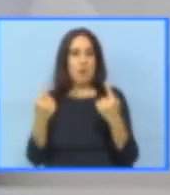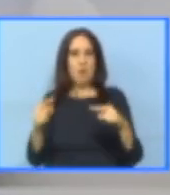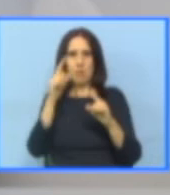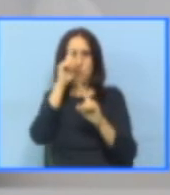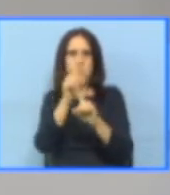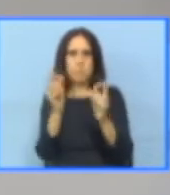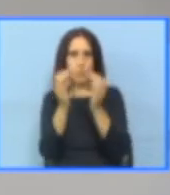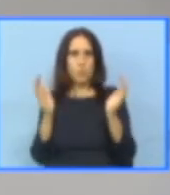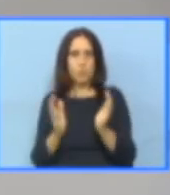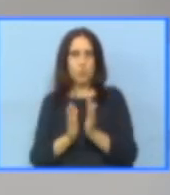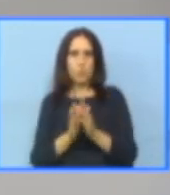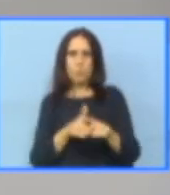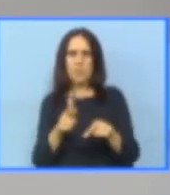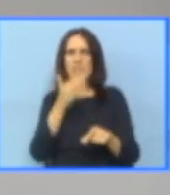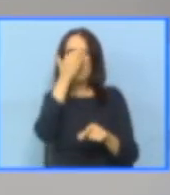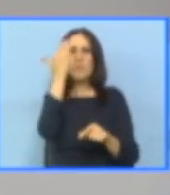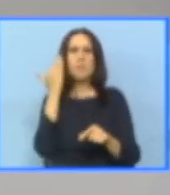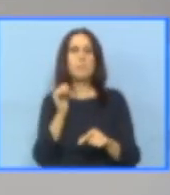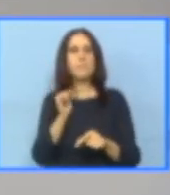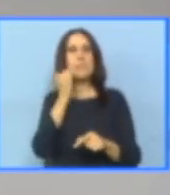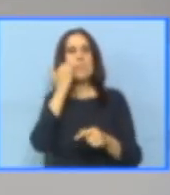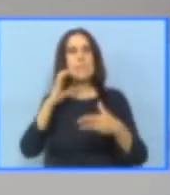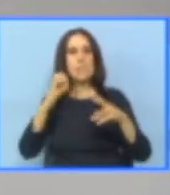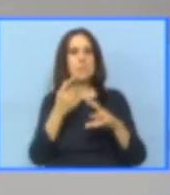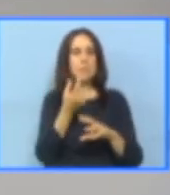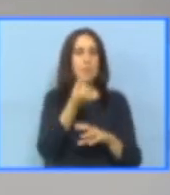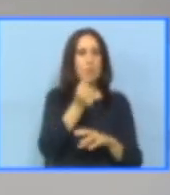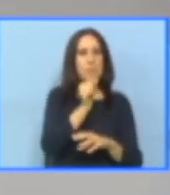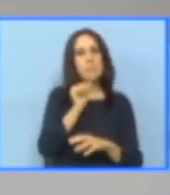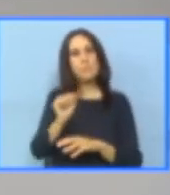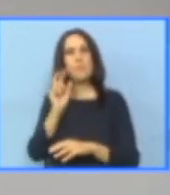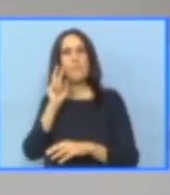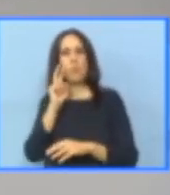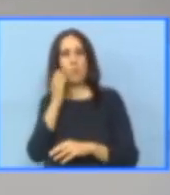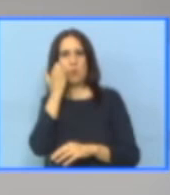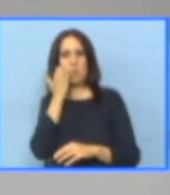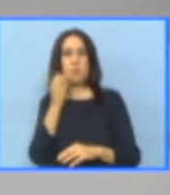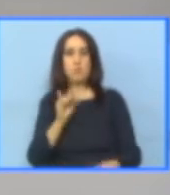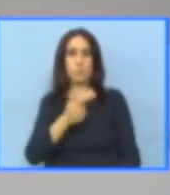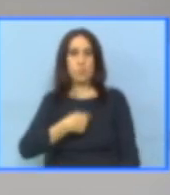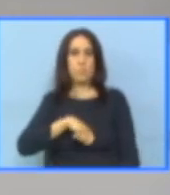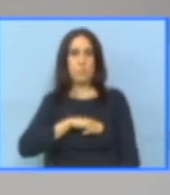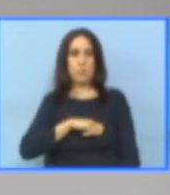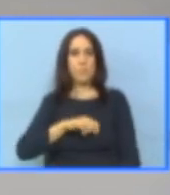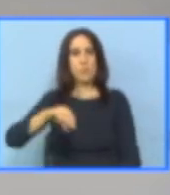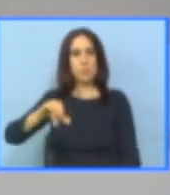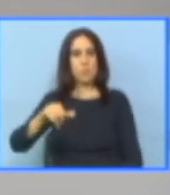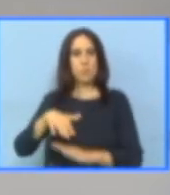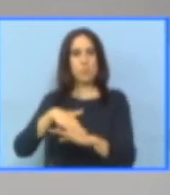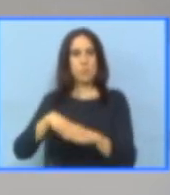momento difícil de crise económica e a própria crise de valores. No caso da Espanha, o sítio para onde vão